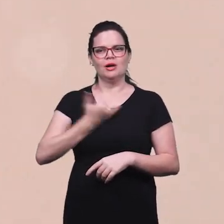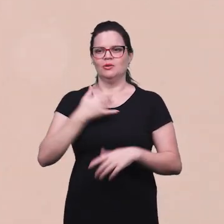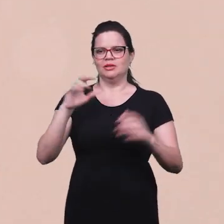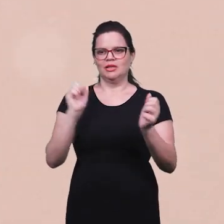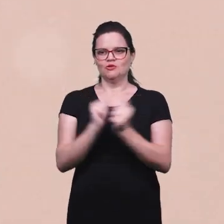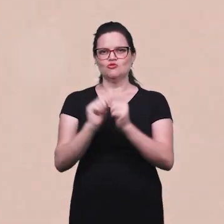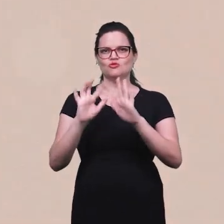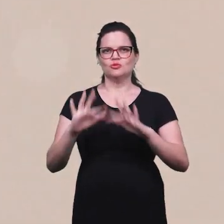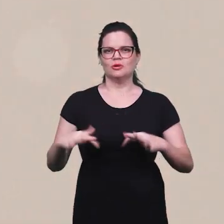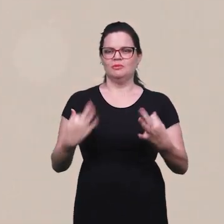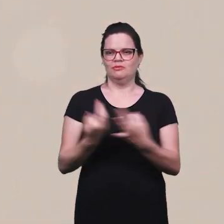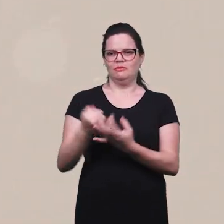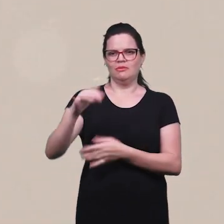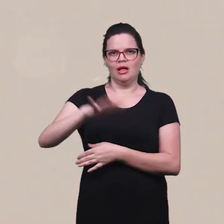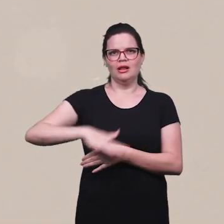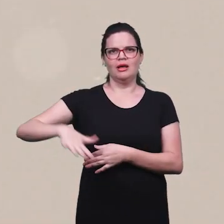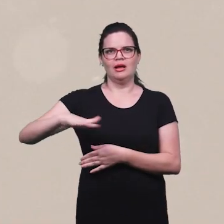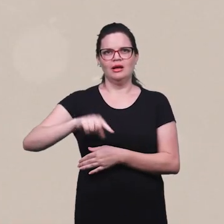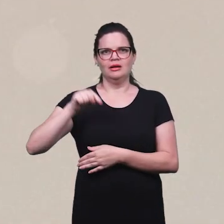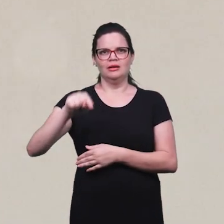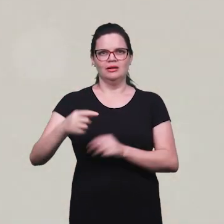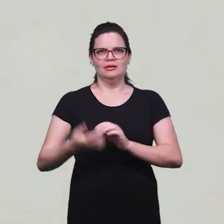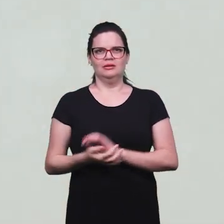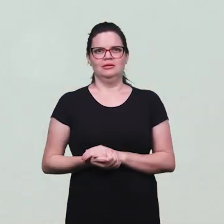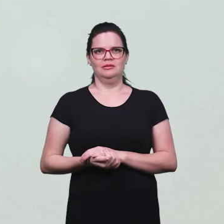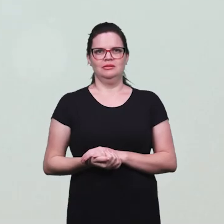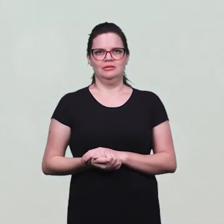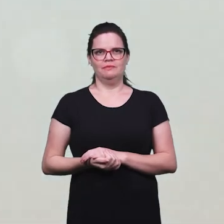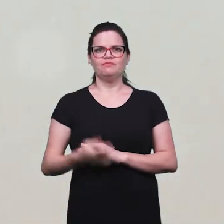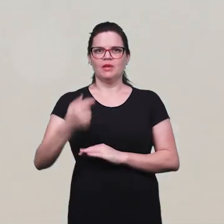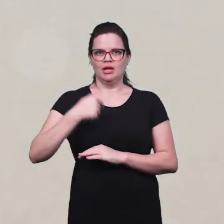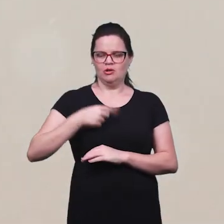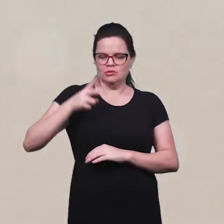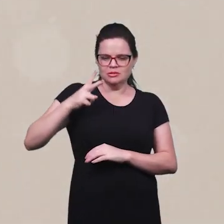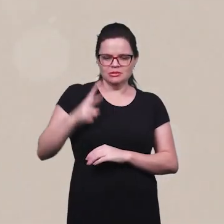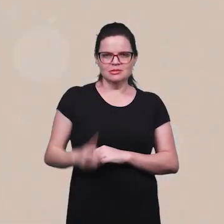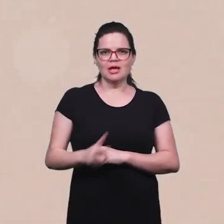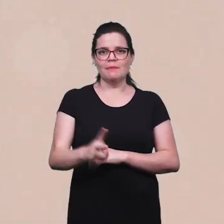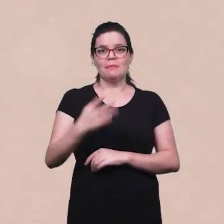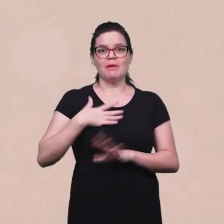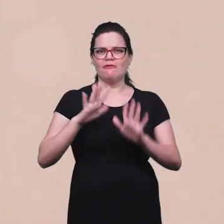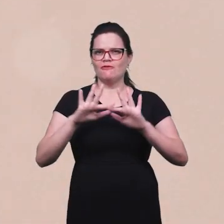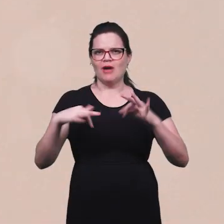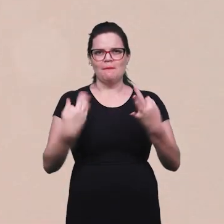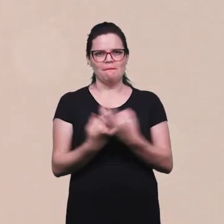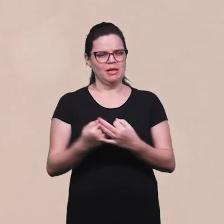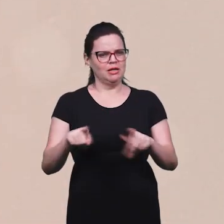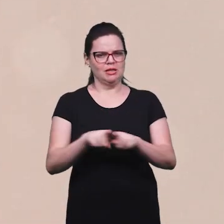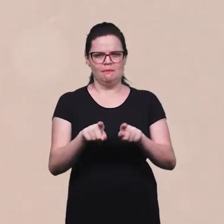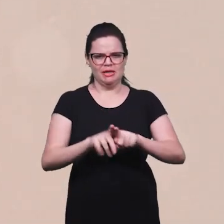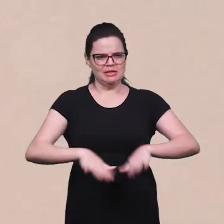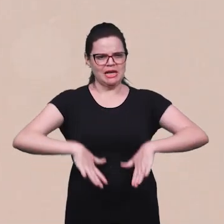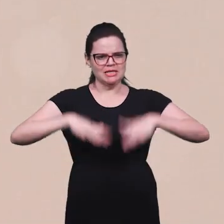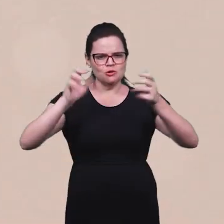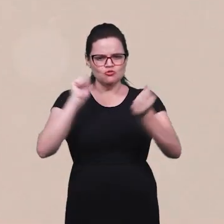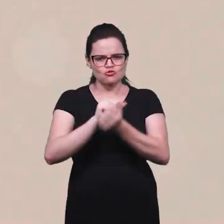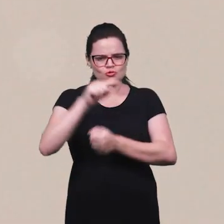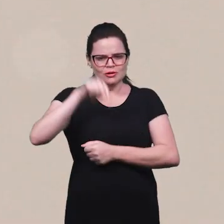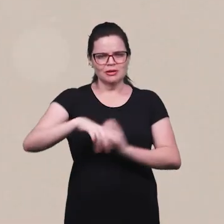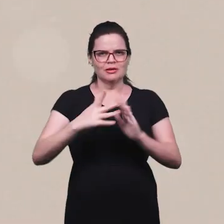aqui, nessa região, do meu lar foi criada essa igreja da Ilha do Sol, e hoje nós estamos